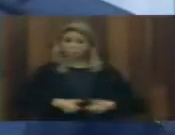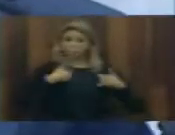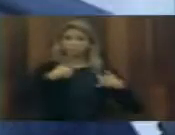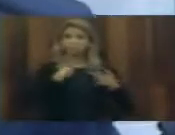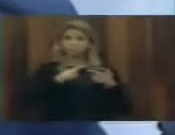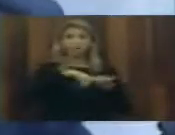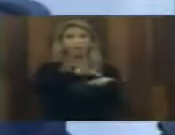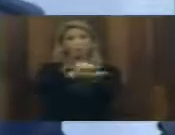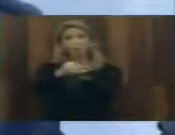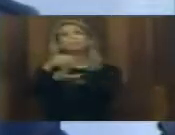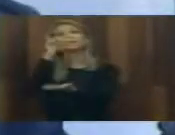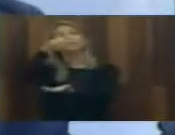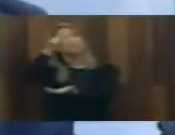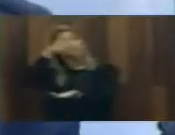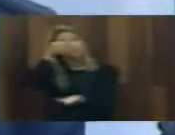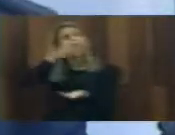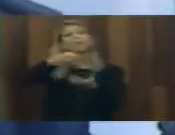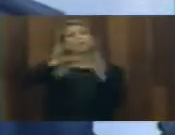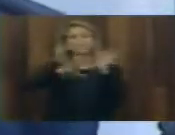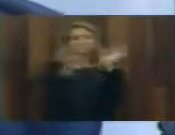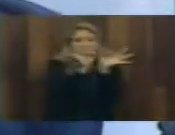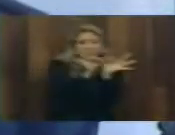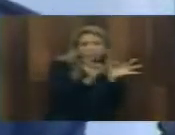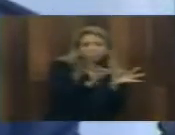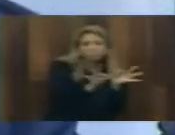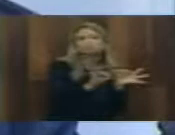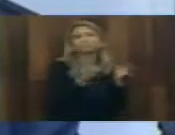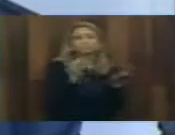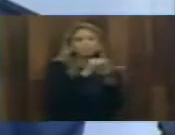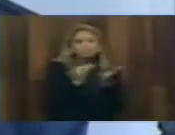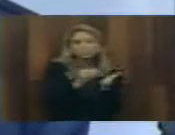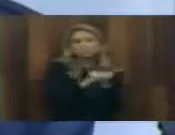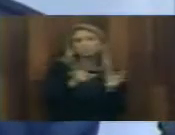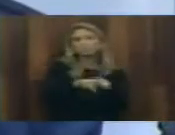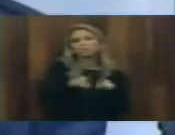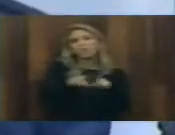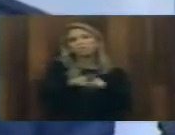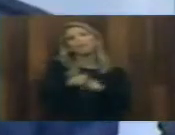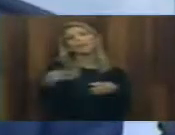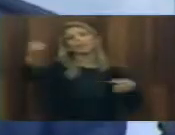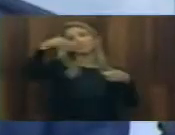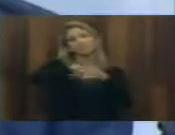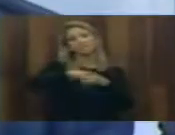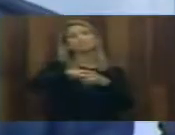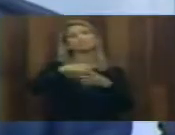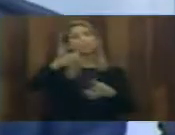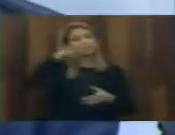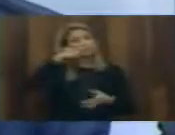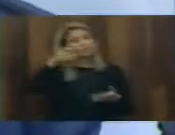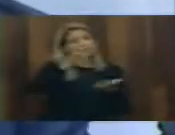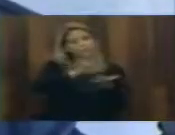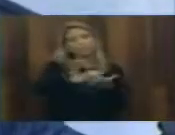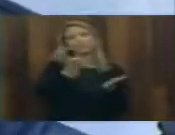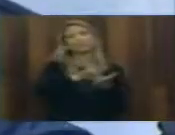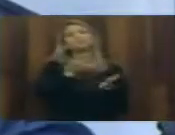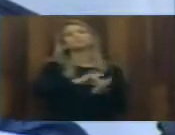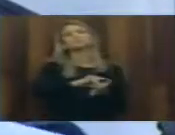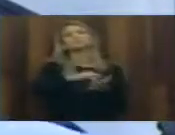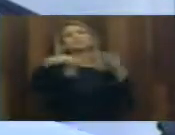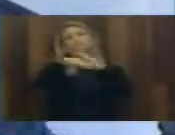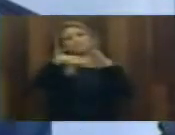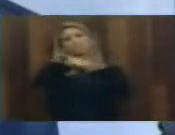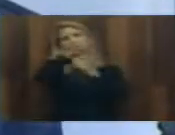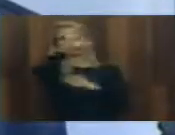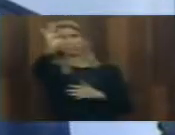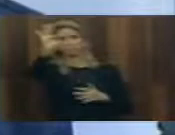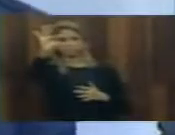essa ideia e adaptá-la ao município e agradecer ao mandato do subtenente por estar trazendo essas inovações e essas ideias para a